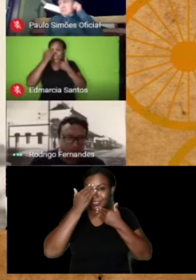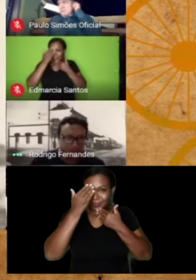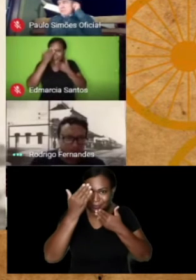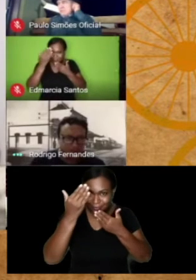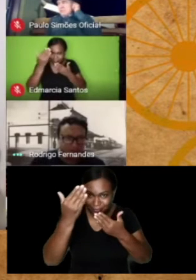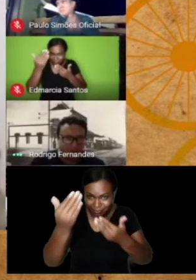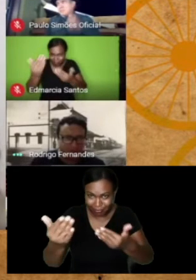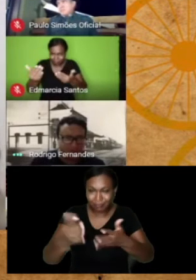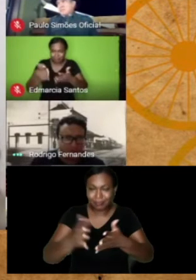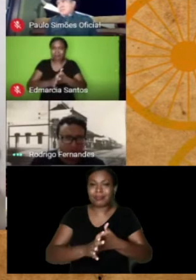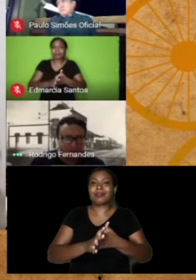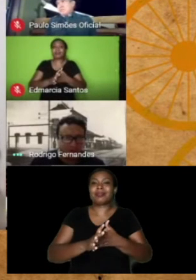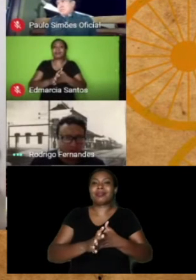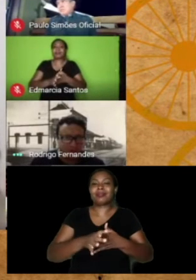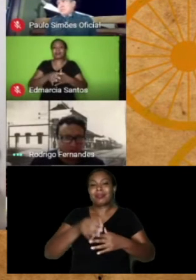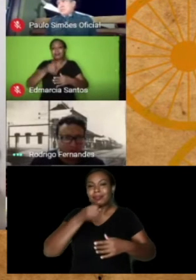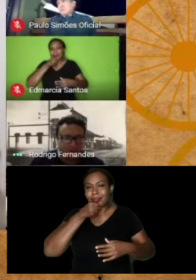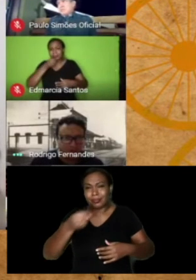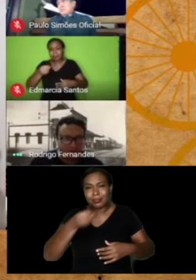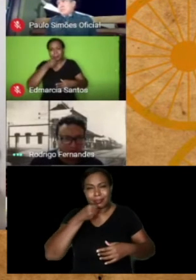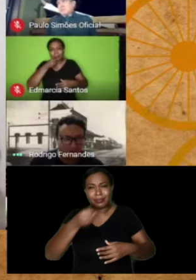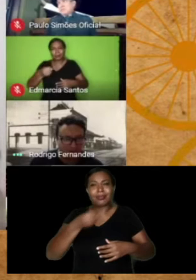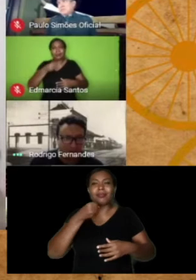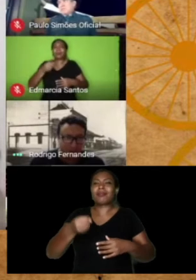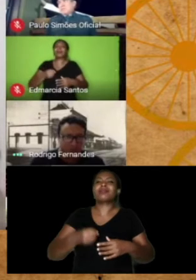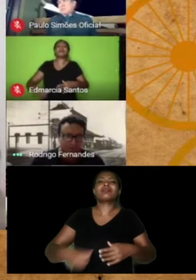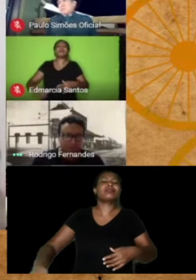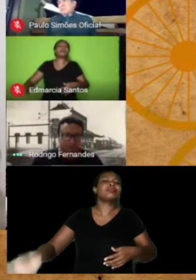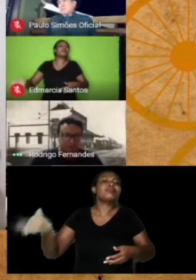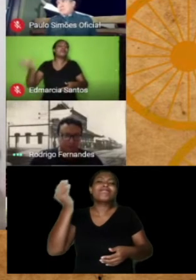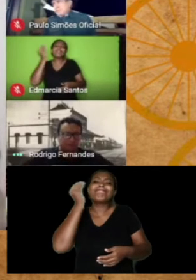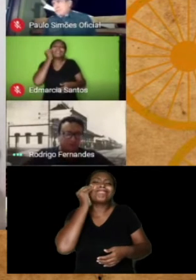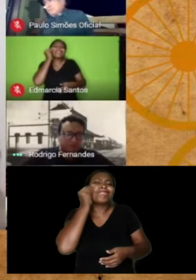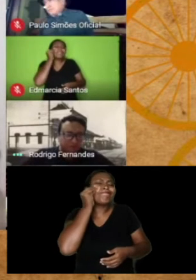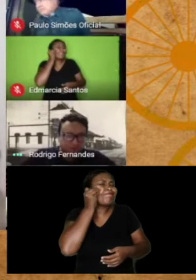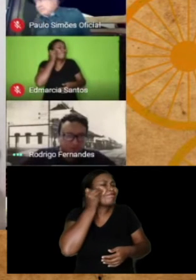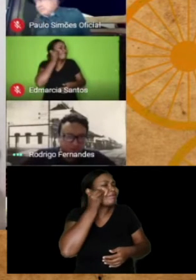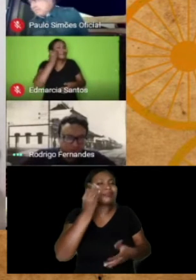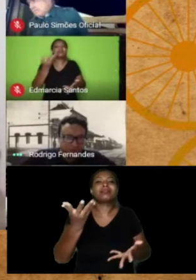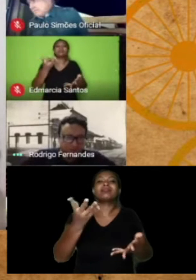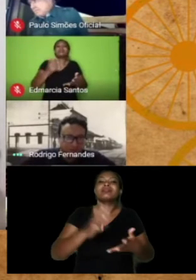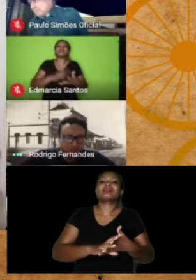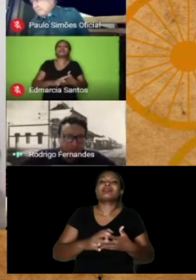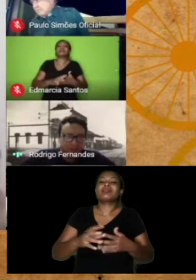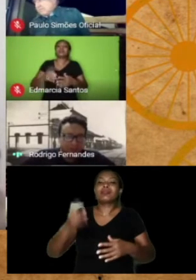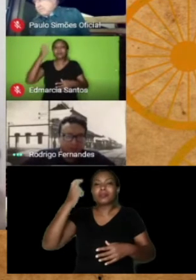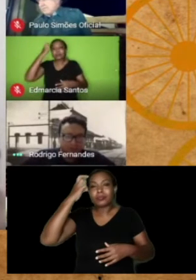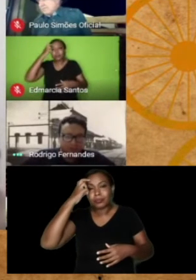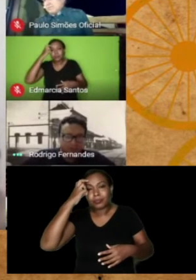agradeço a fala do senhor, vasta experiência aqui na cultura de Três Lagoas, agora no